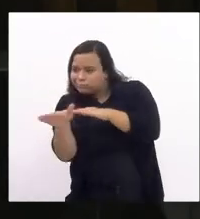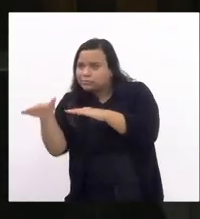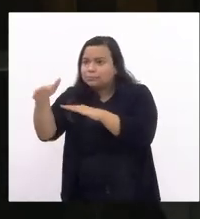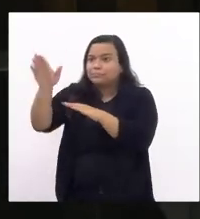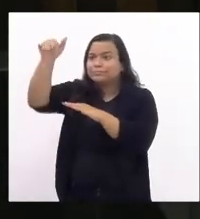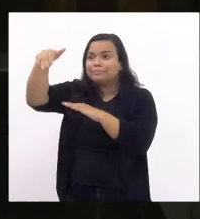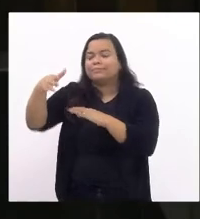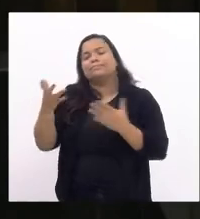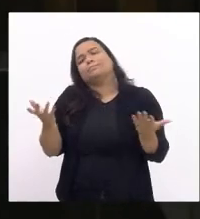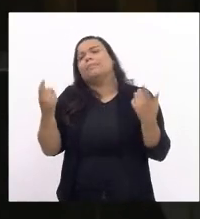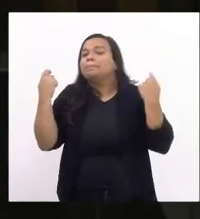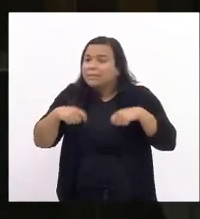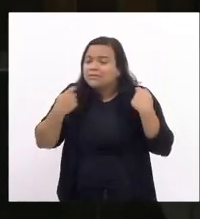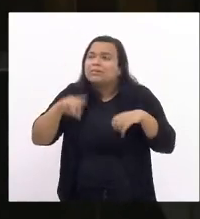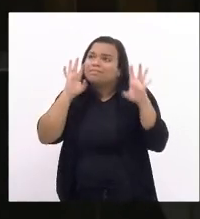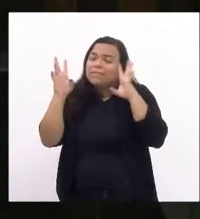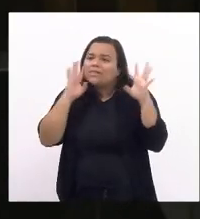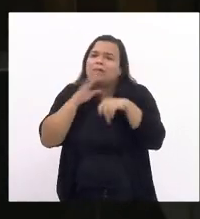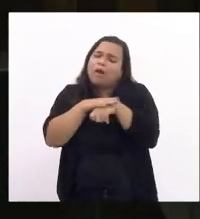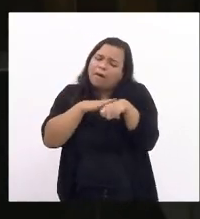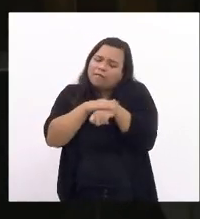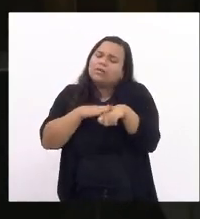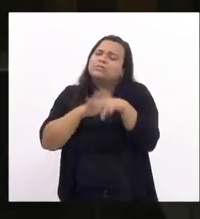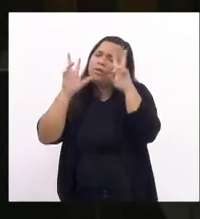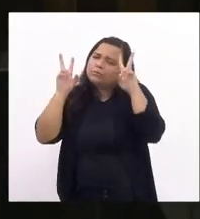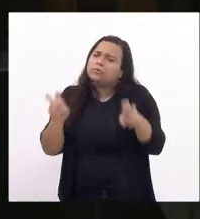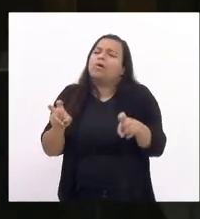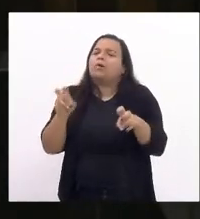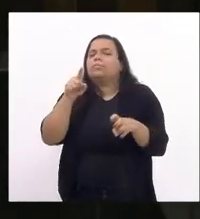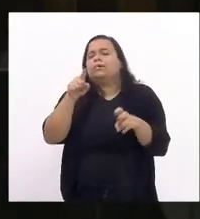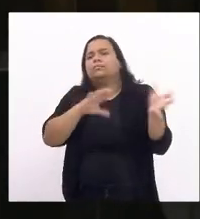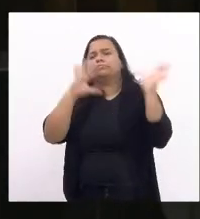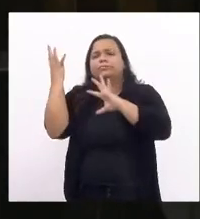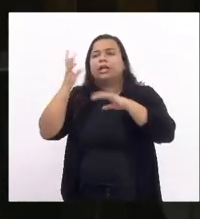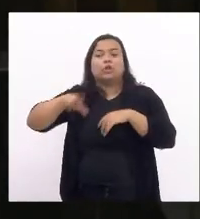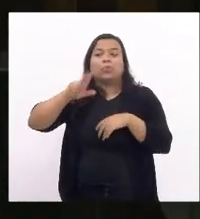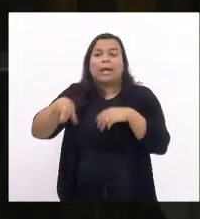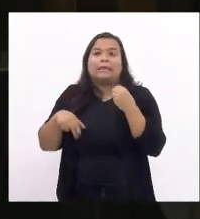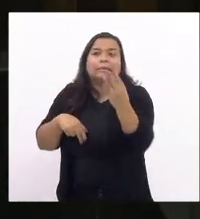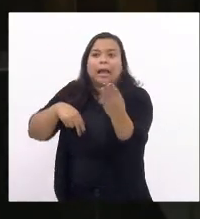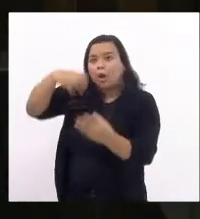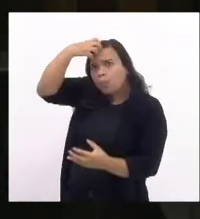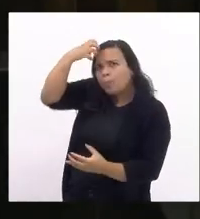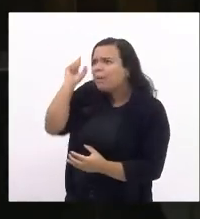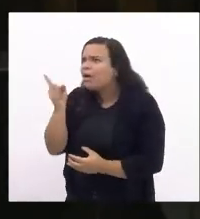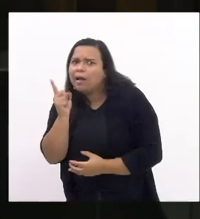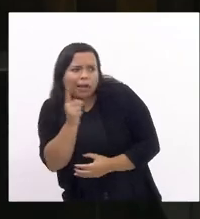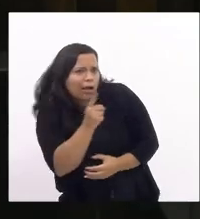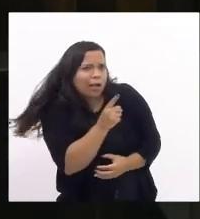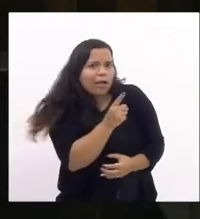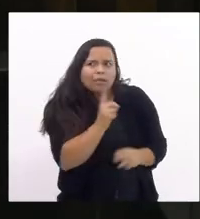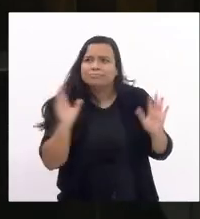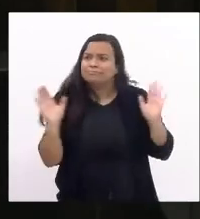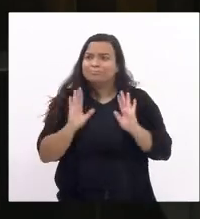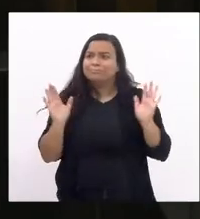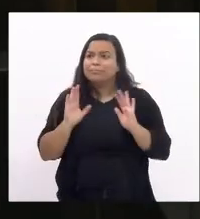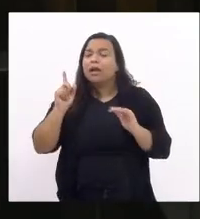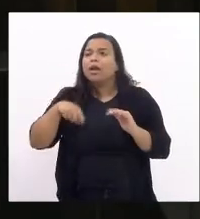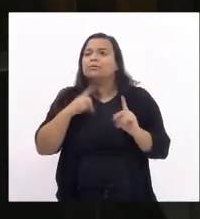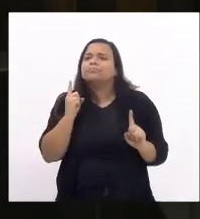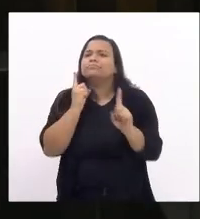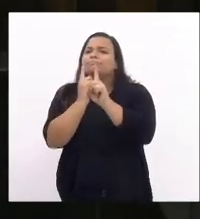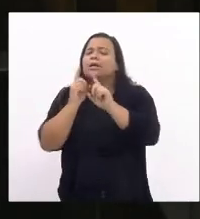o problema da tragédia. E não digo politizar para culpar A ou B, mas para enfrentar as questões que estão no pano de